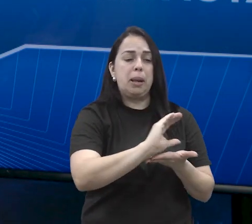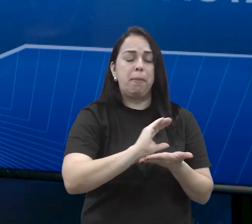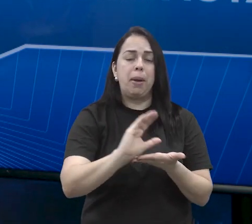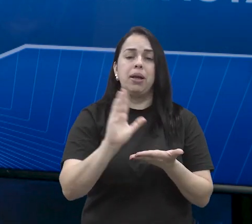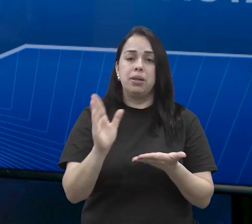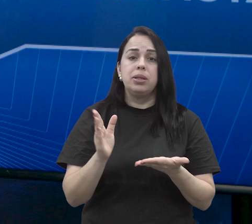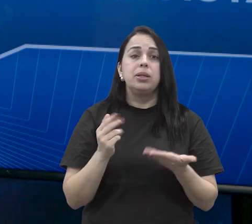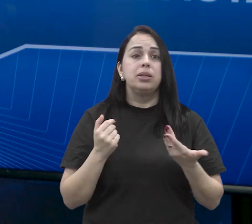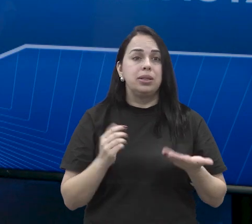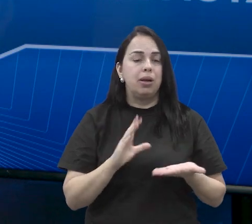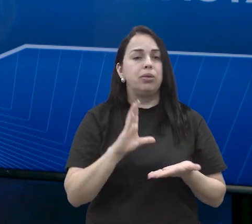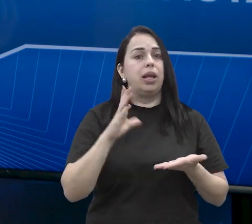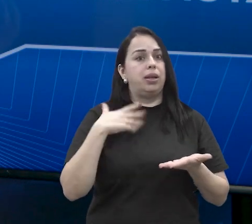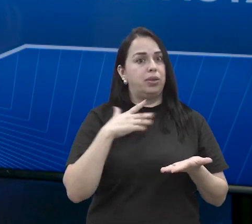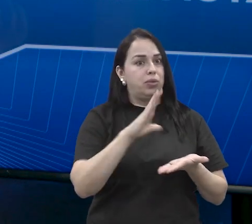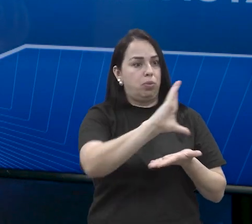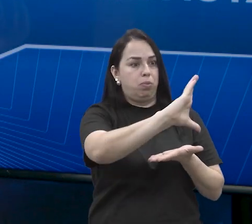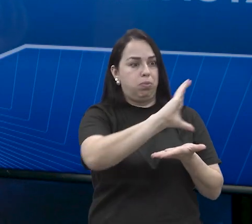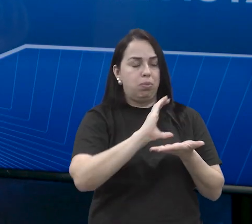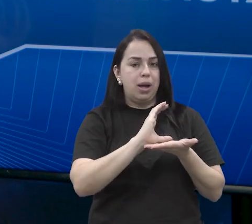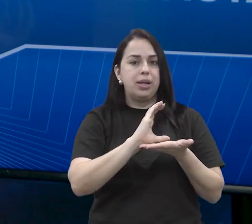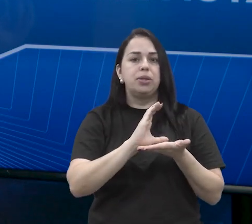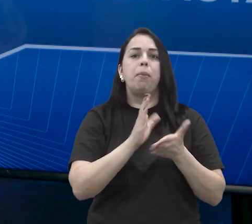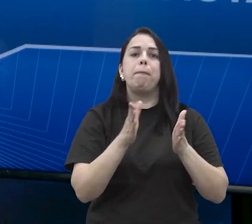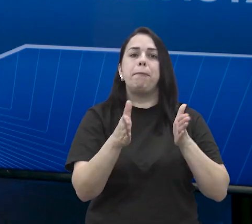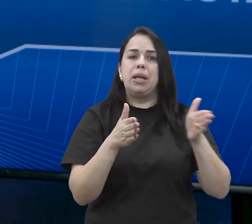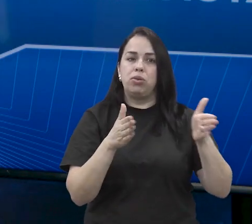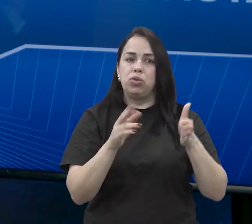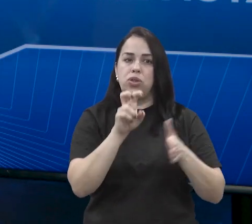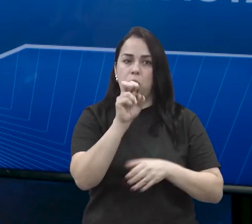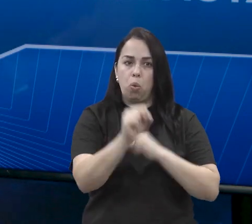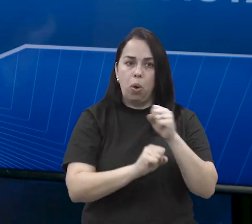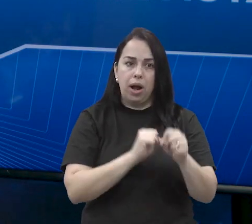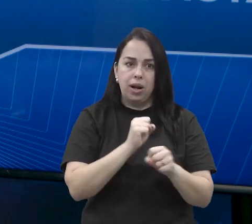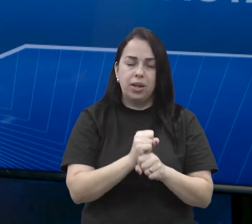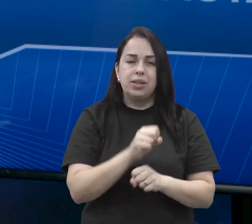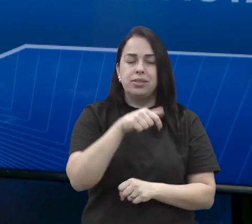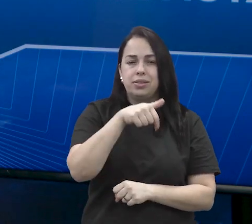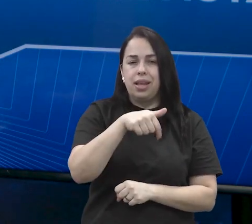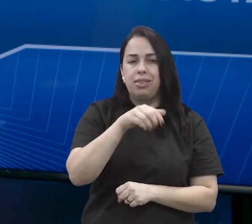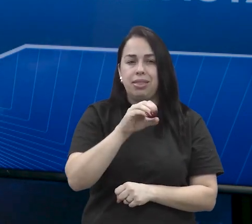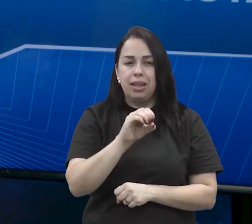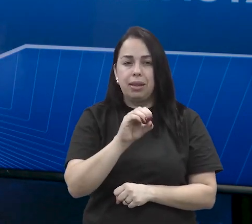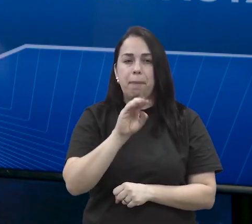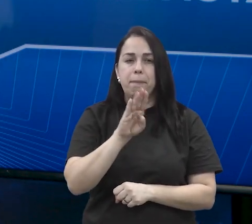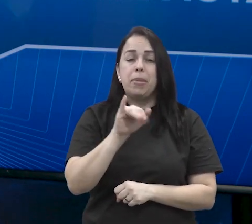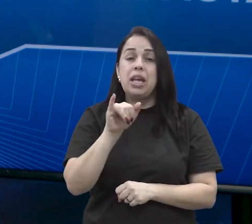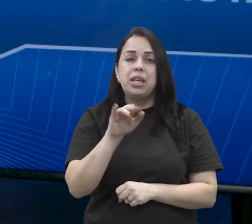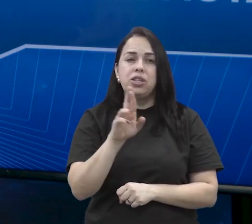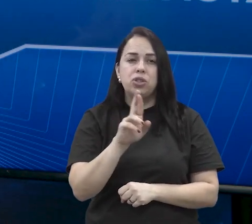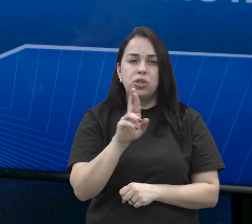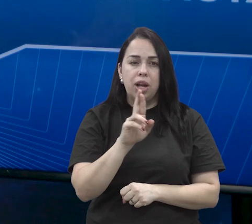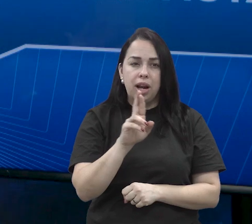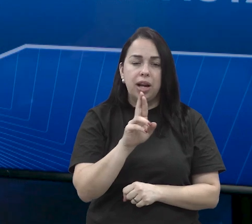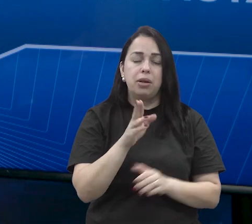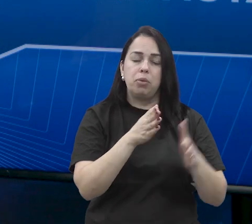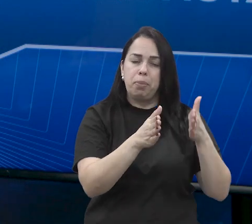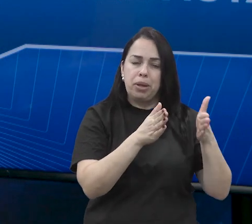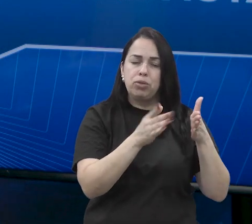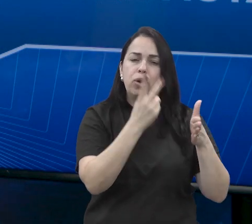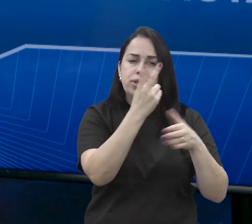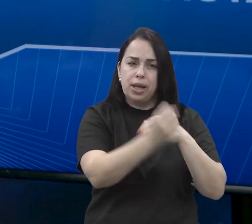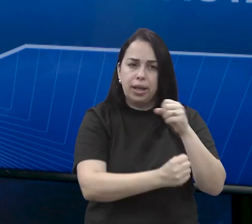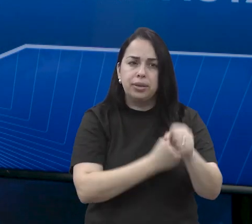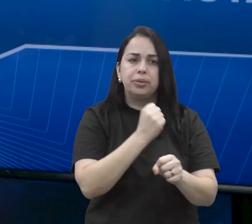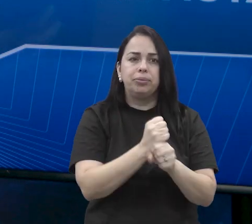disse muito bem, ele deu um montante geral no total de 5 anos, aproximadamente 70 bilhões em 2 anos, mais